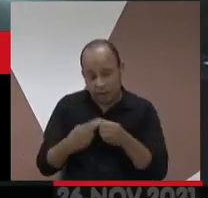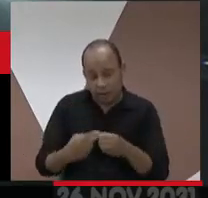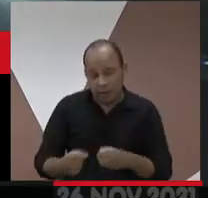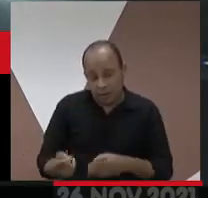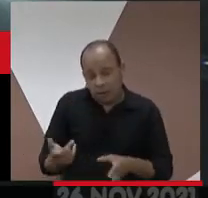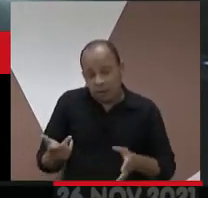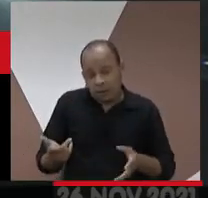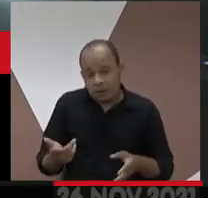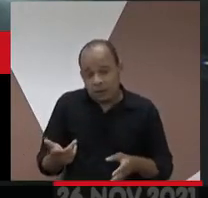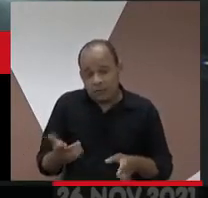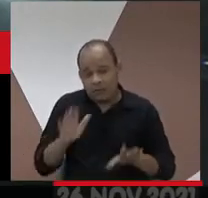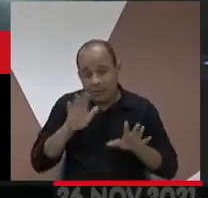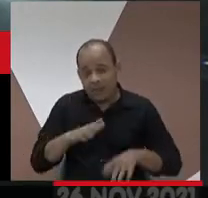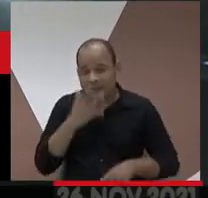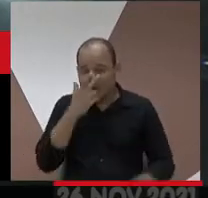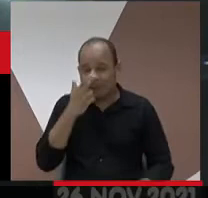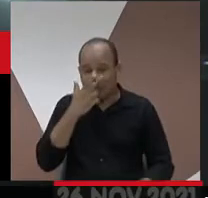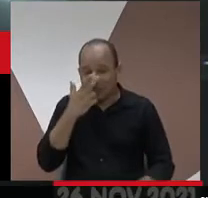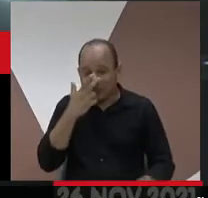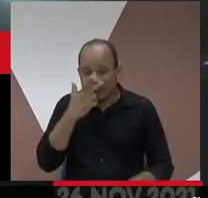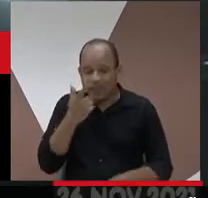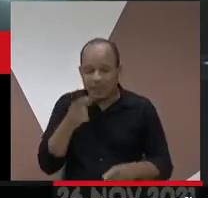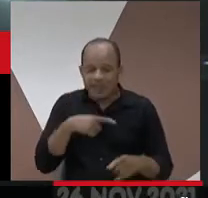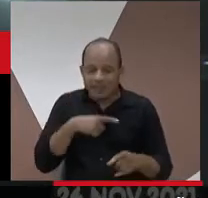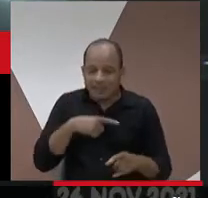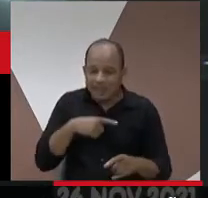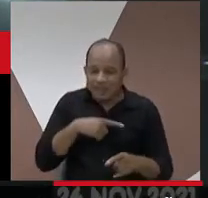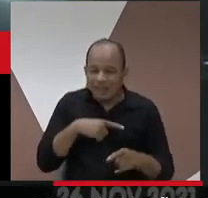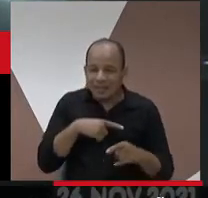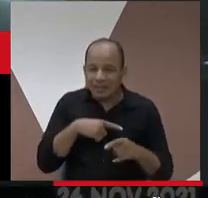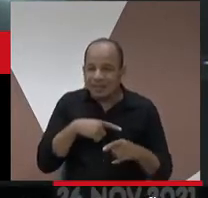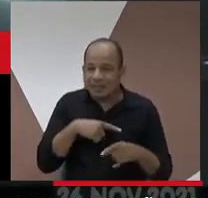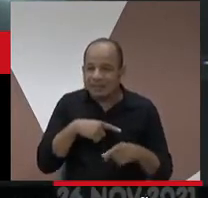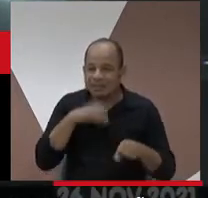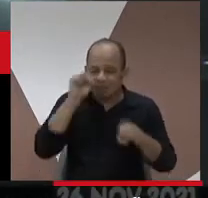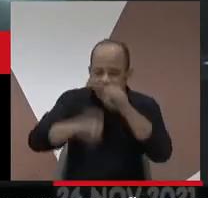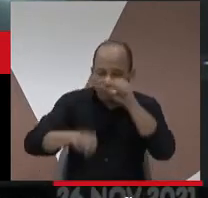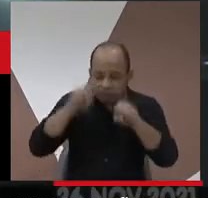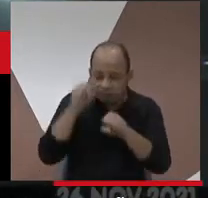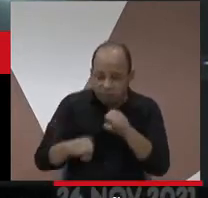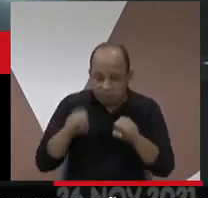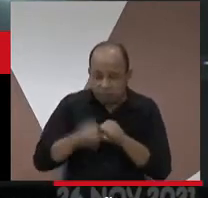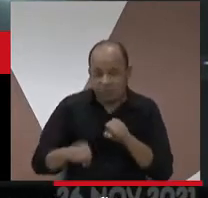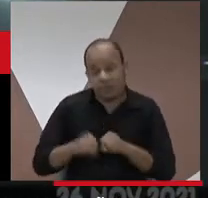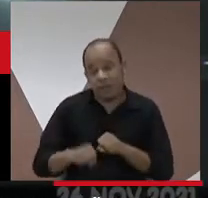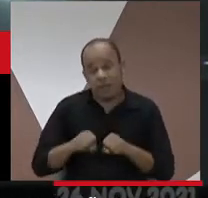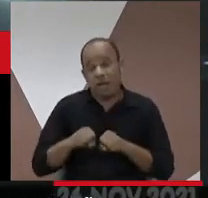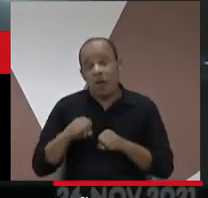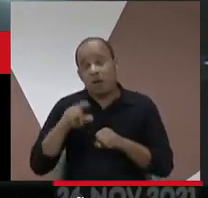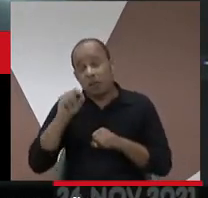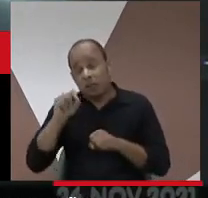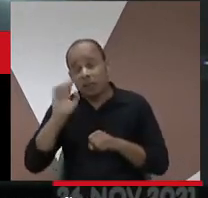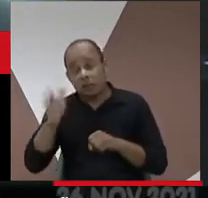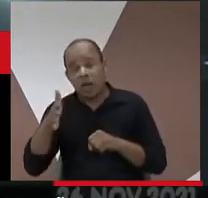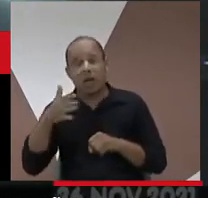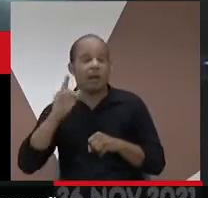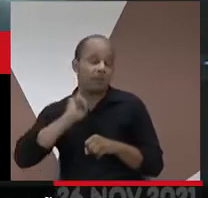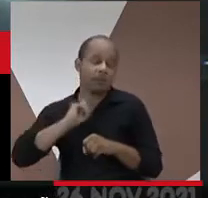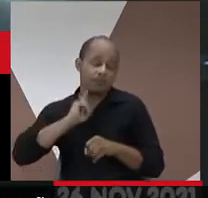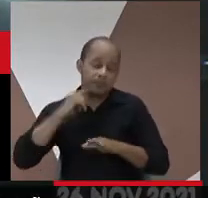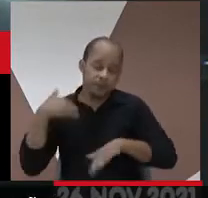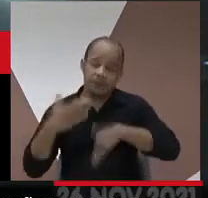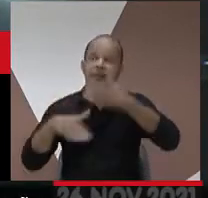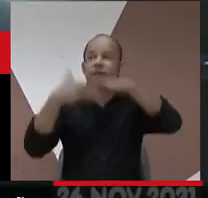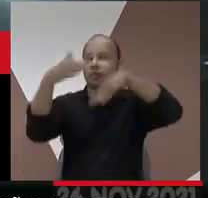destruindo a capacidade de crescimento, de acompanhar aquilo que E quando eu digo crescimento, geração de emprego,